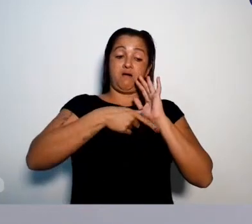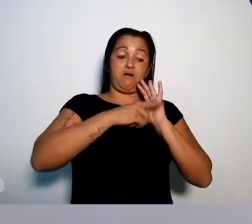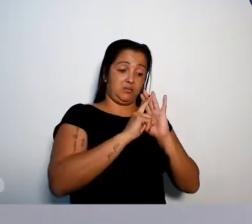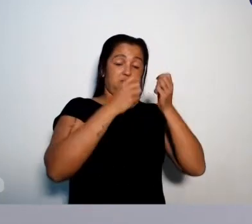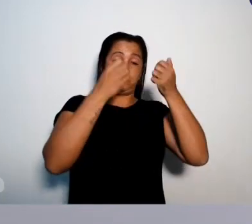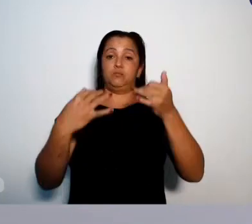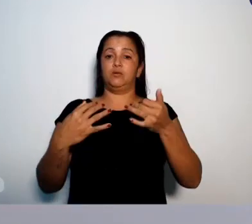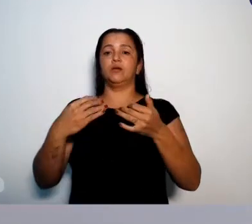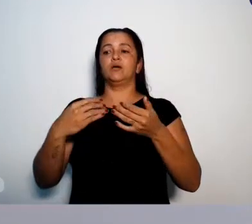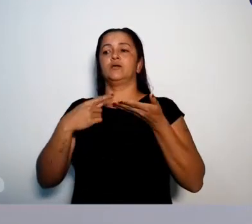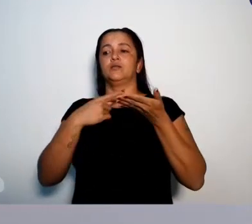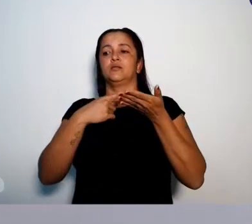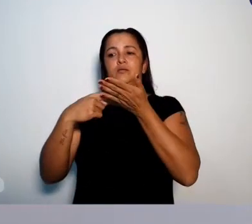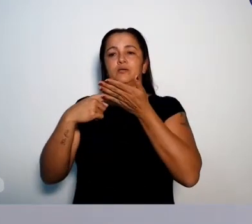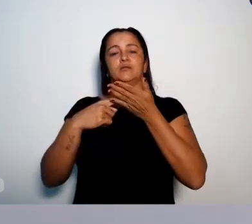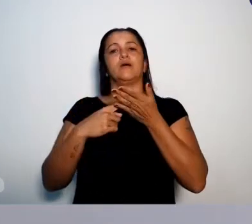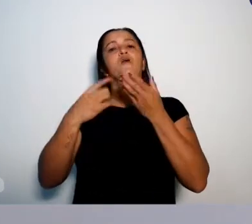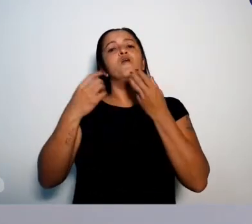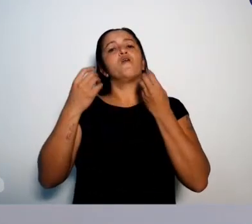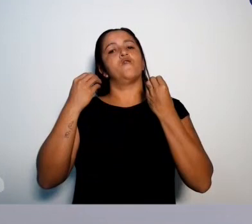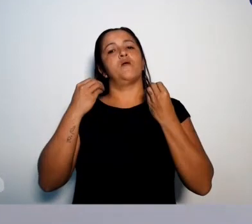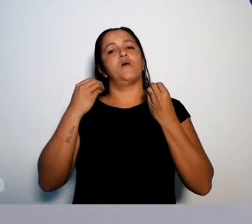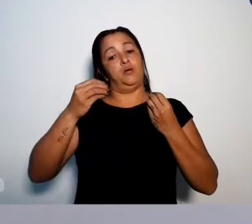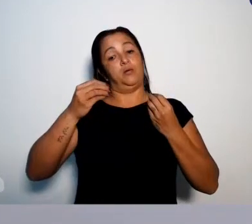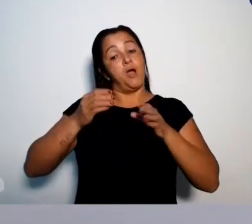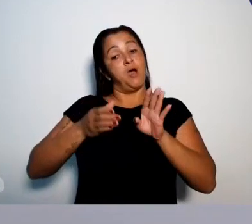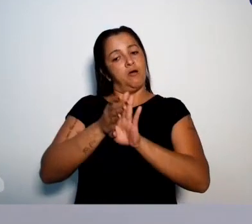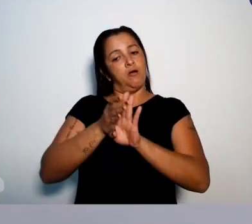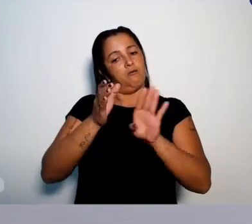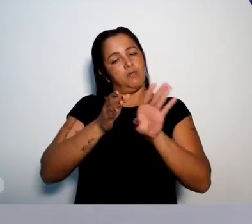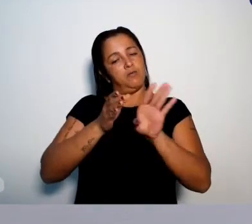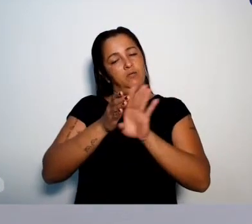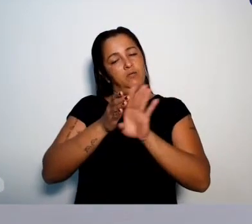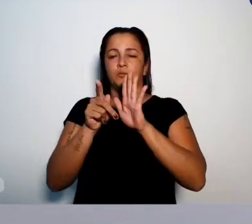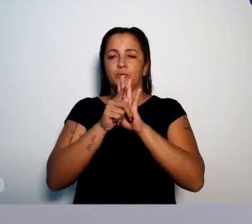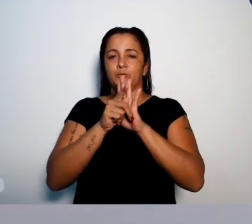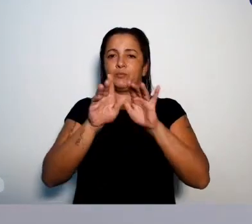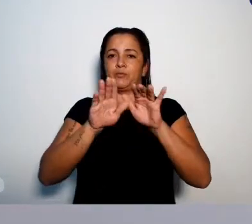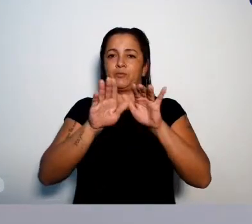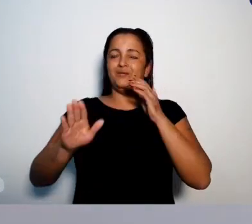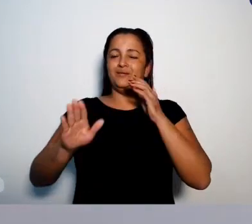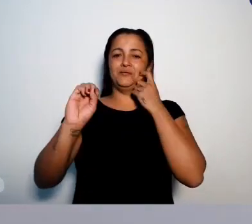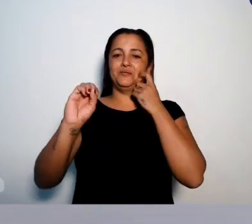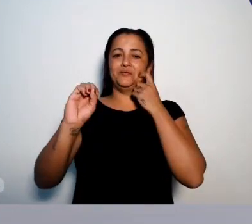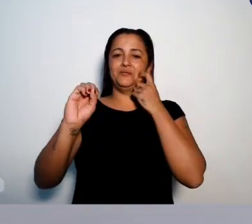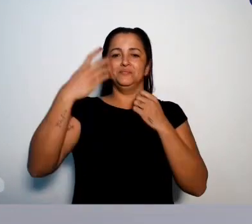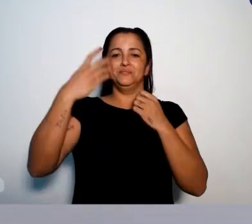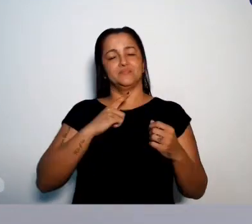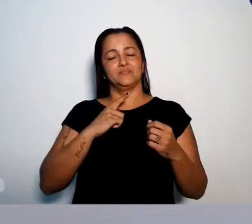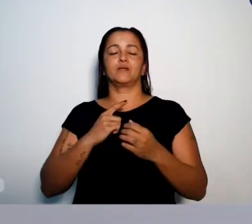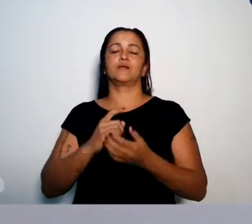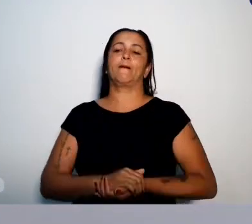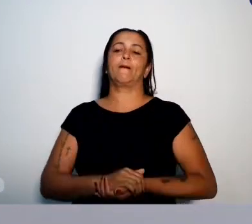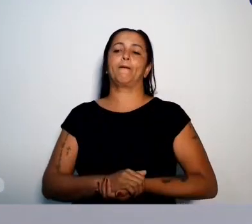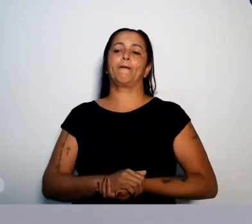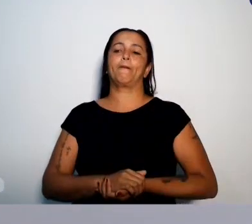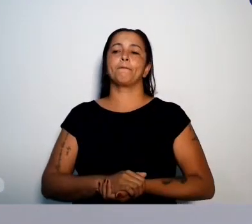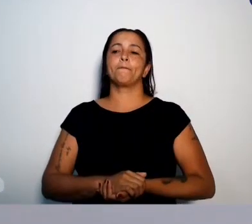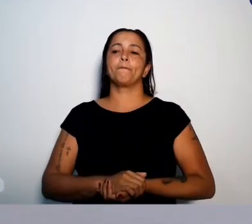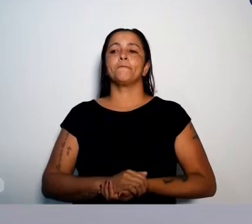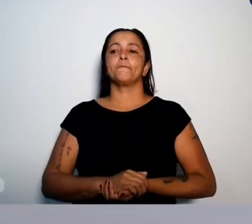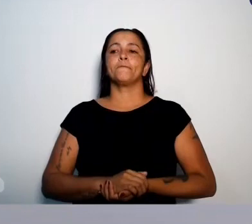próprio para orientação na solução de casos análogos. Ocorre que, quando um